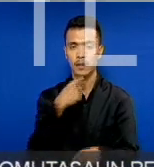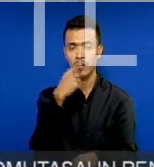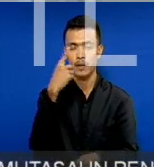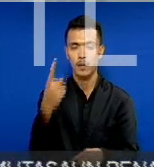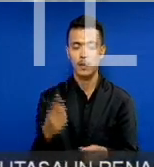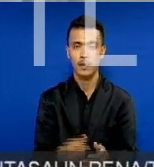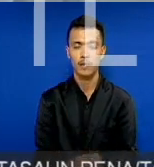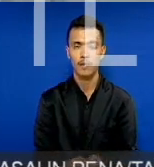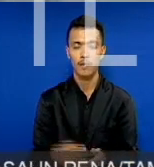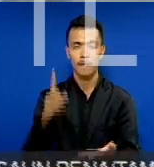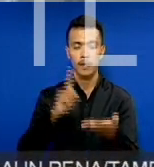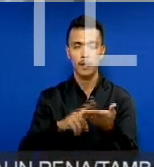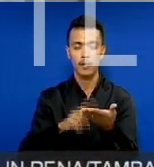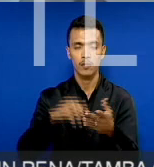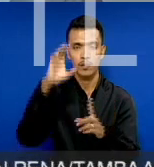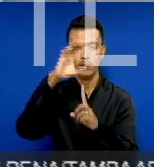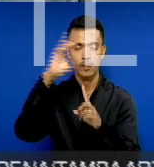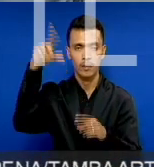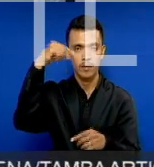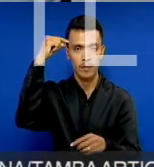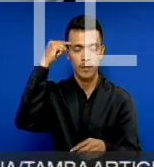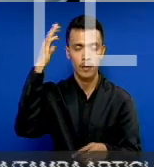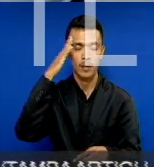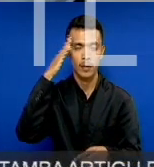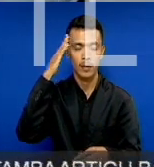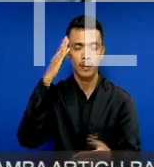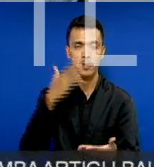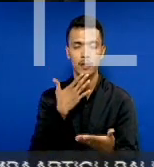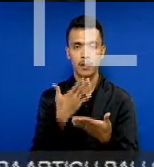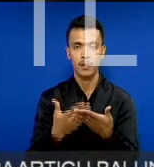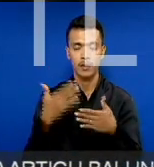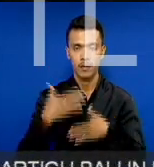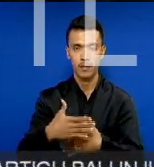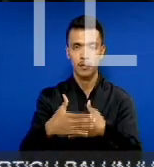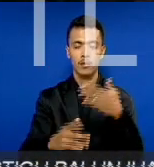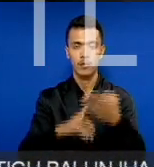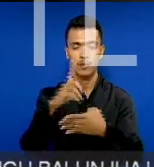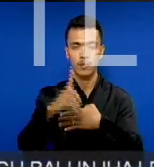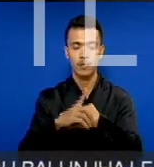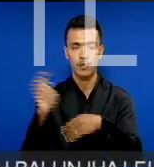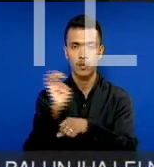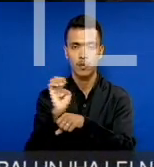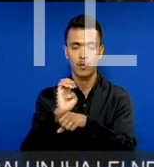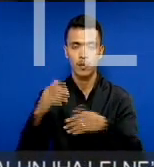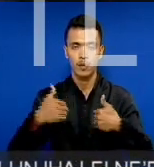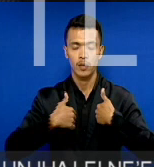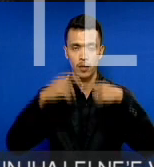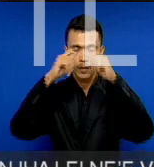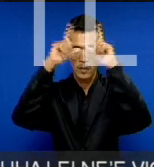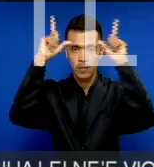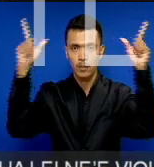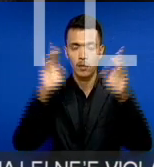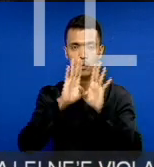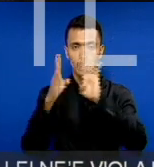Hateten, e a discussão chefe governo ato Atene de Aclutan, processo de desenvolvimento economia e Timor-Leste, no sai